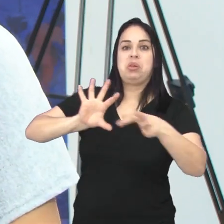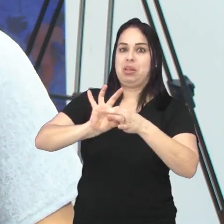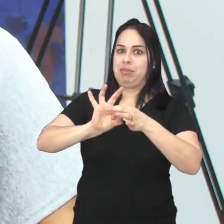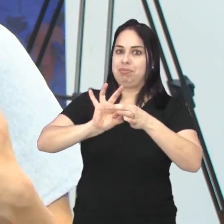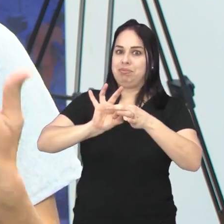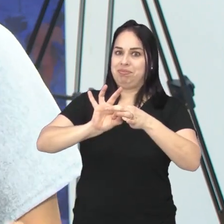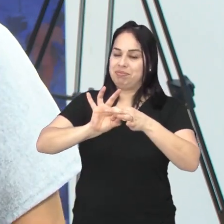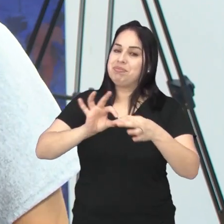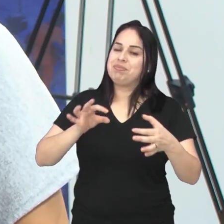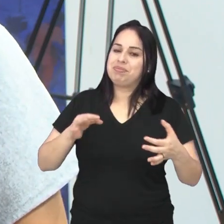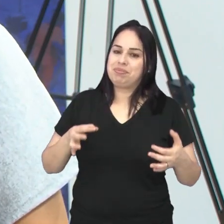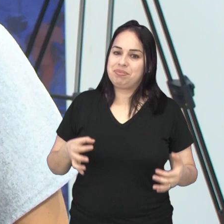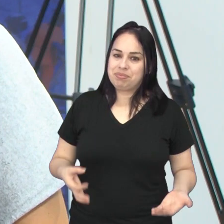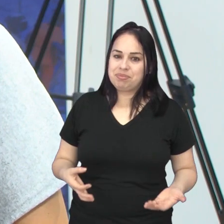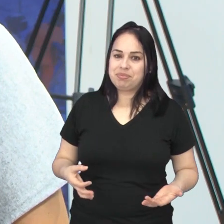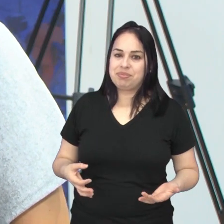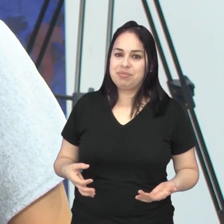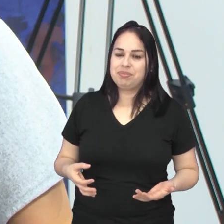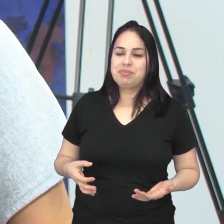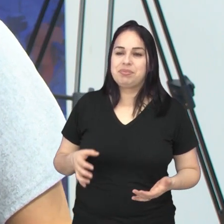pessoas, mais do que se pensa.